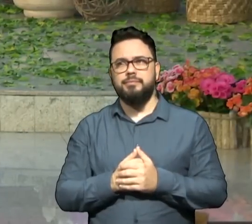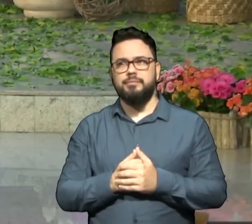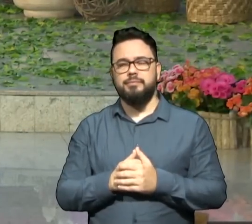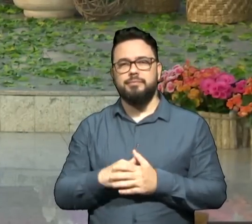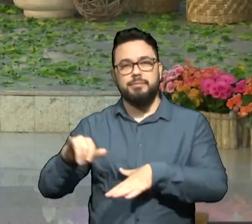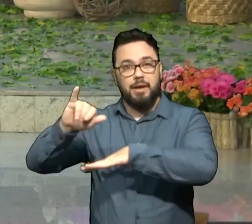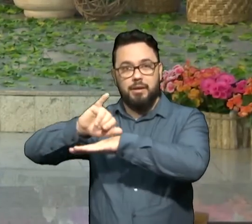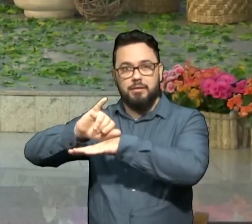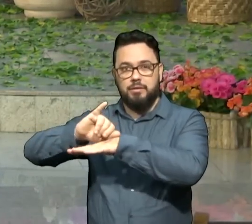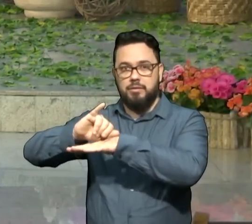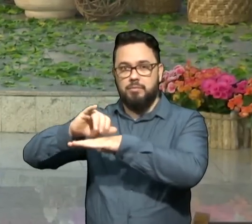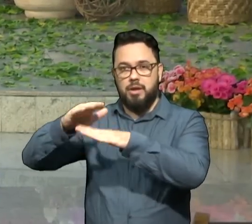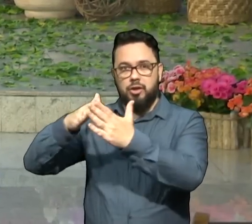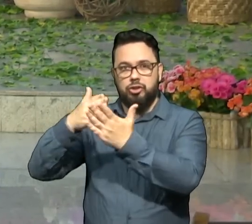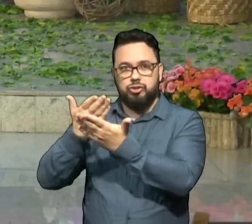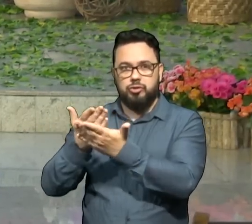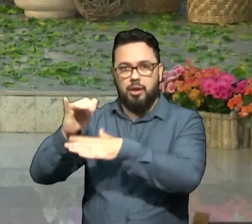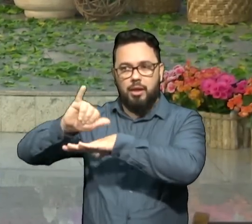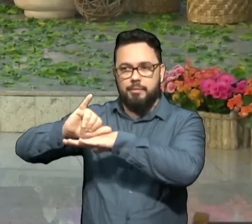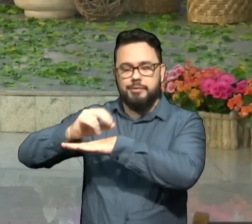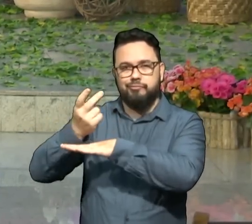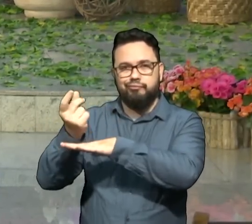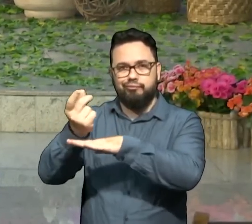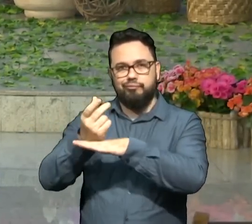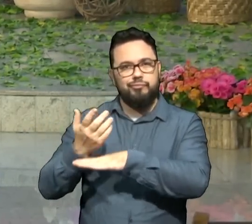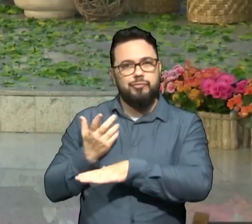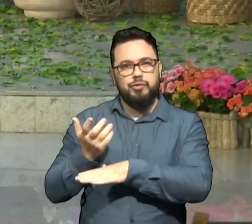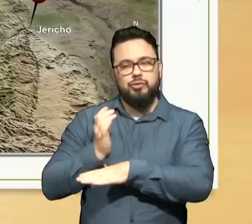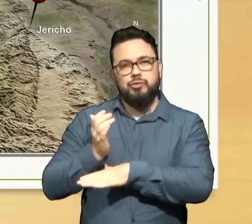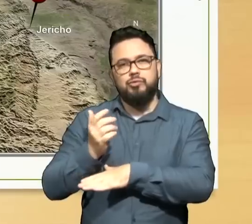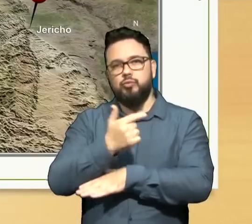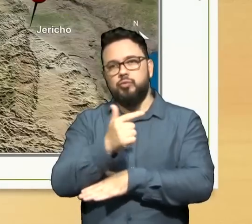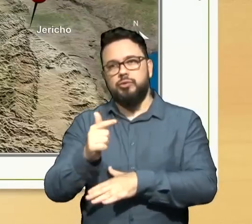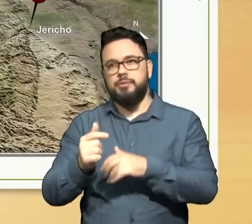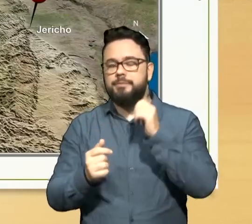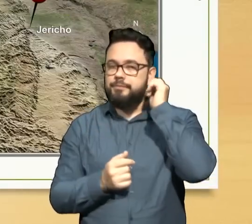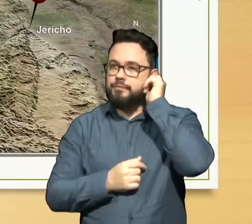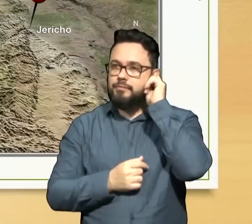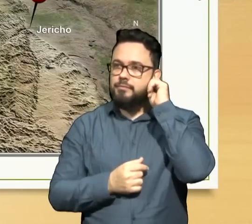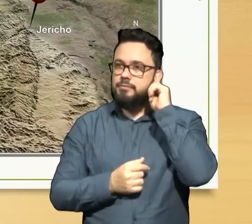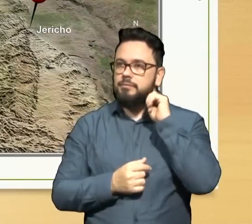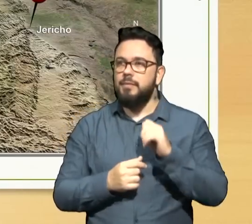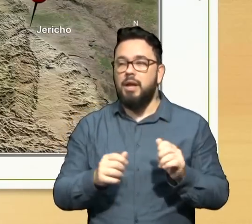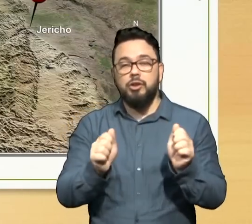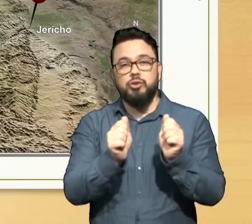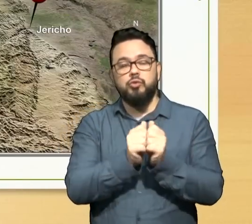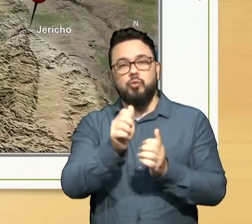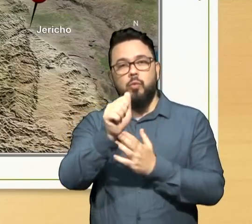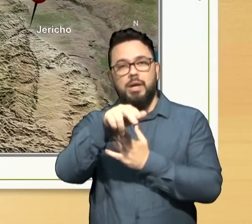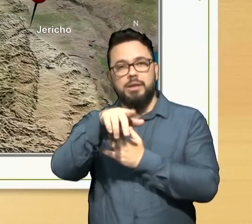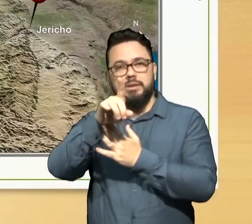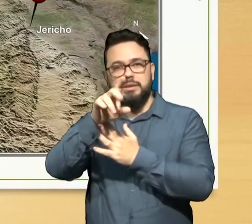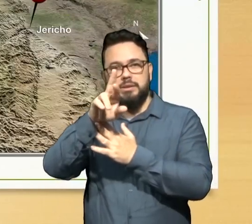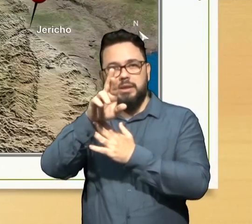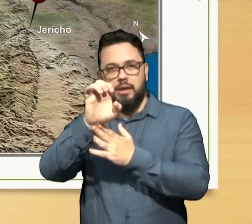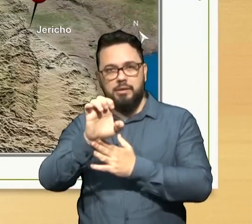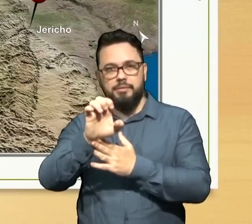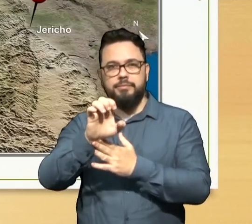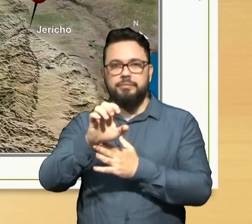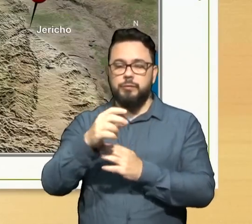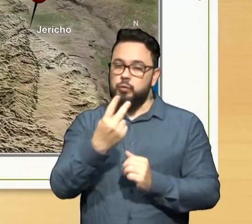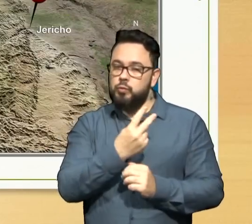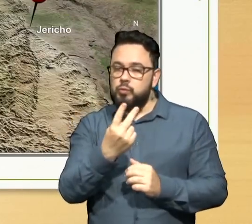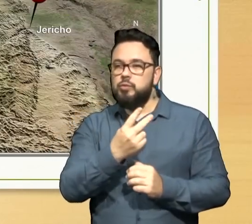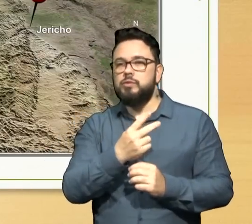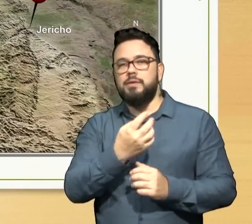André um amigo que ele fez ali os dois saem da Galileia Vocês estão vendo o mapa e vem até aqui